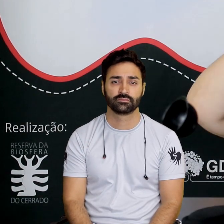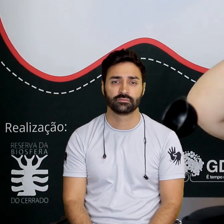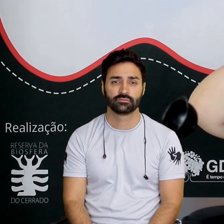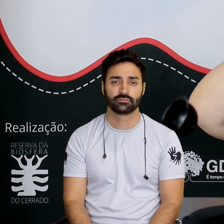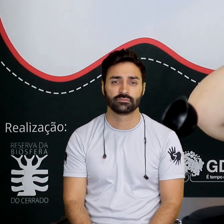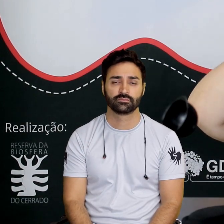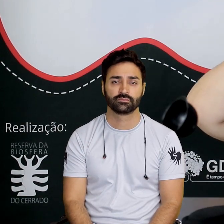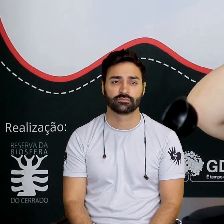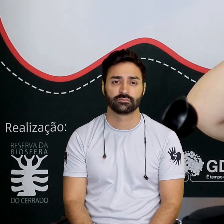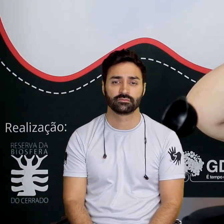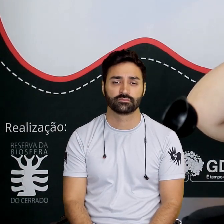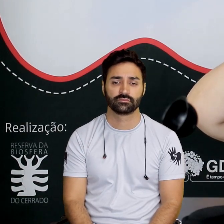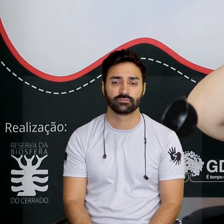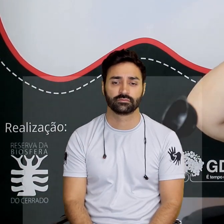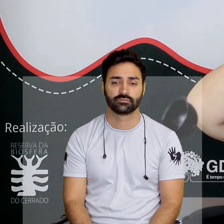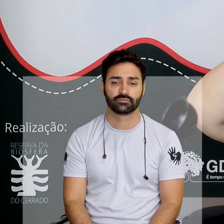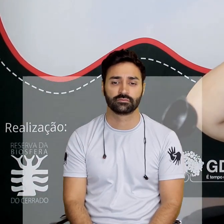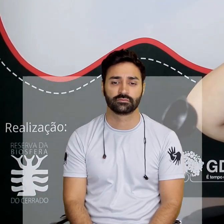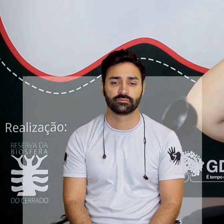Todo dia.